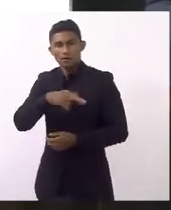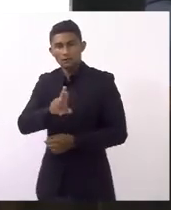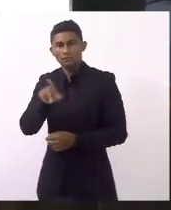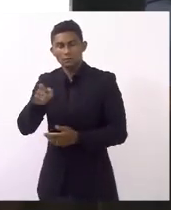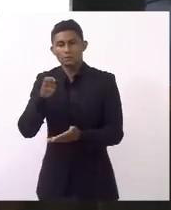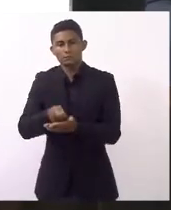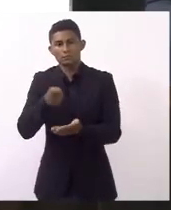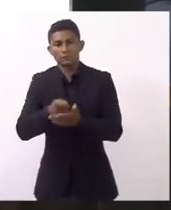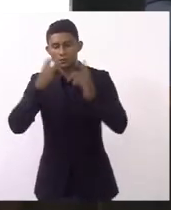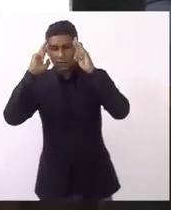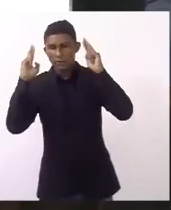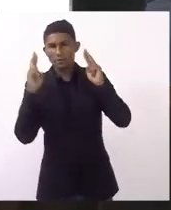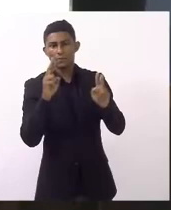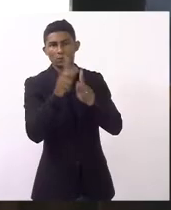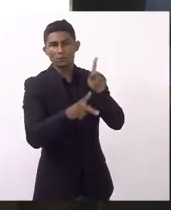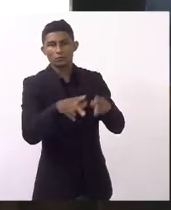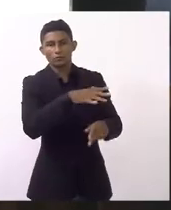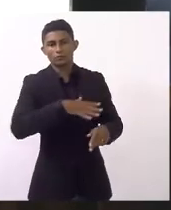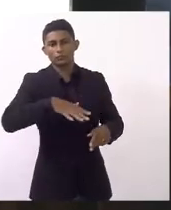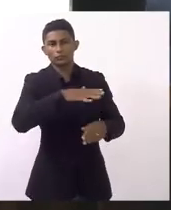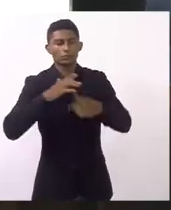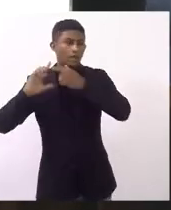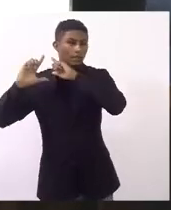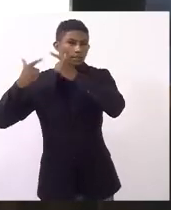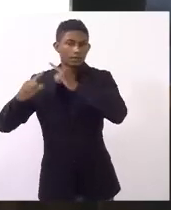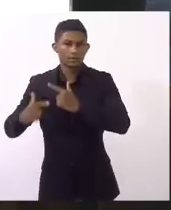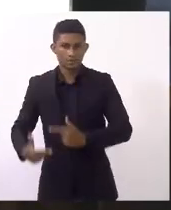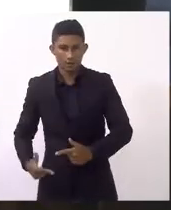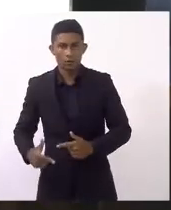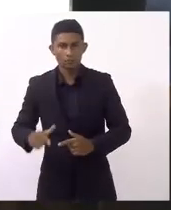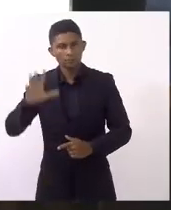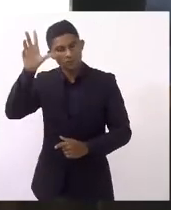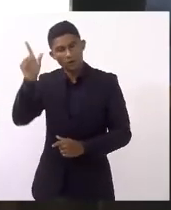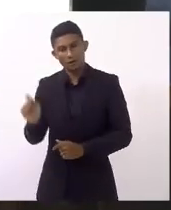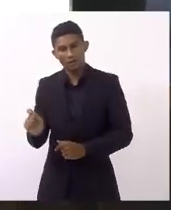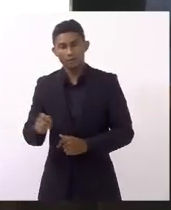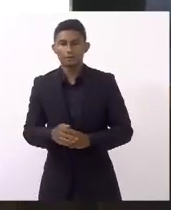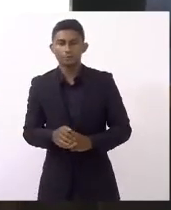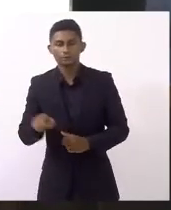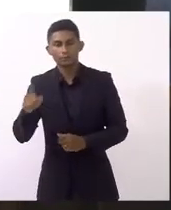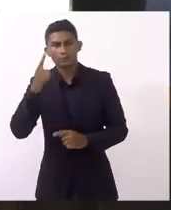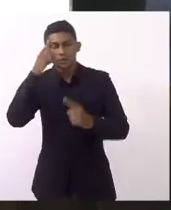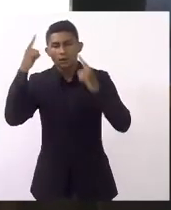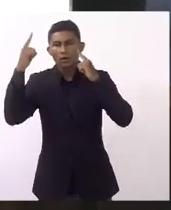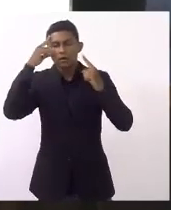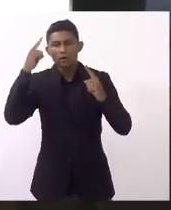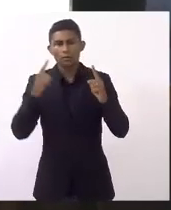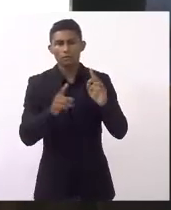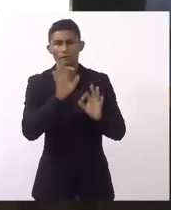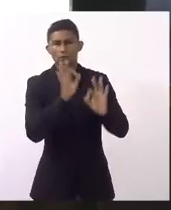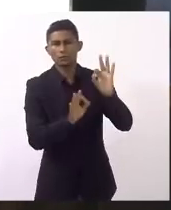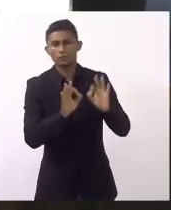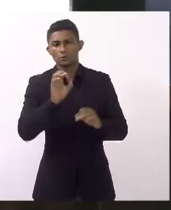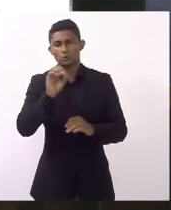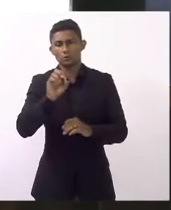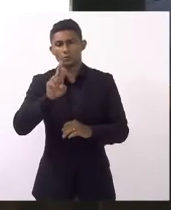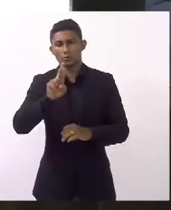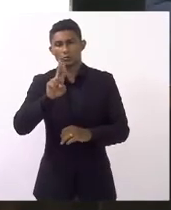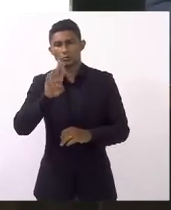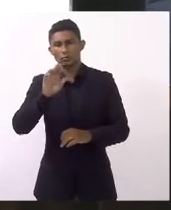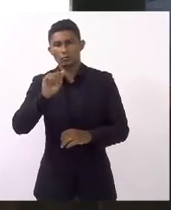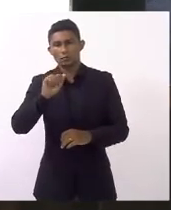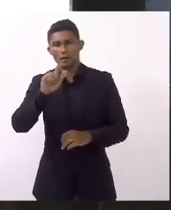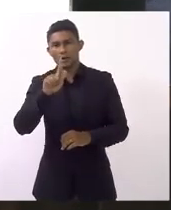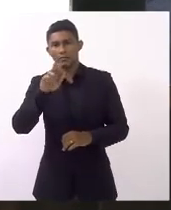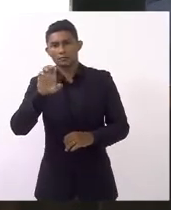aos povos tradicionais de matriz africana a idealizadora do projeto olubajé e